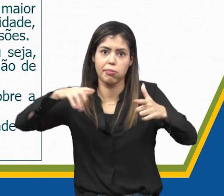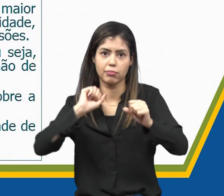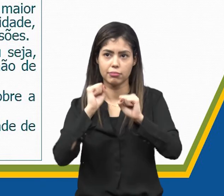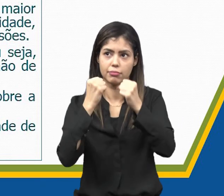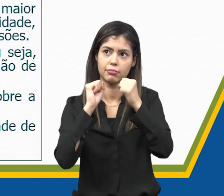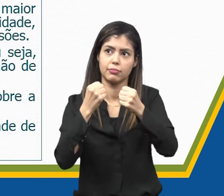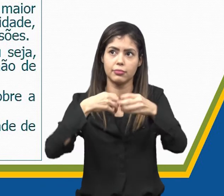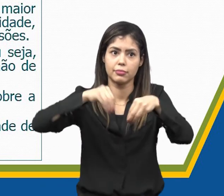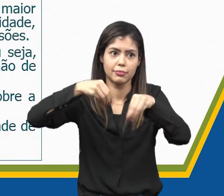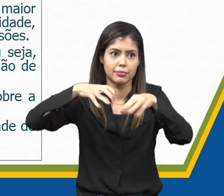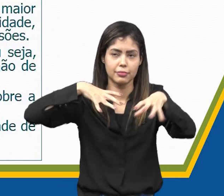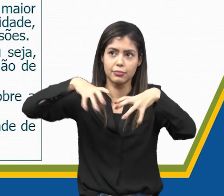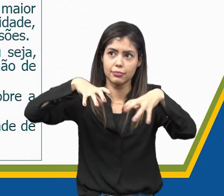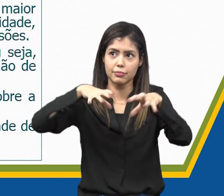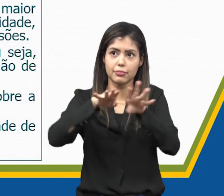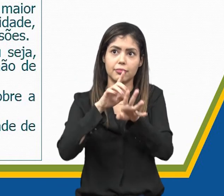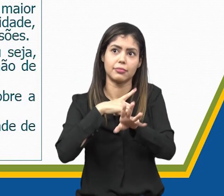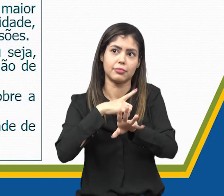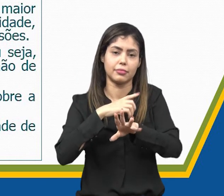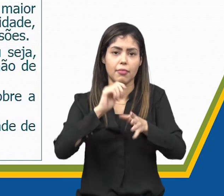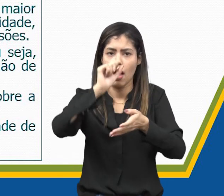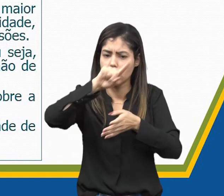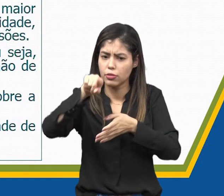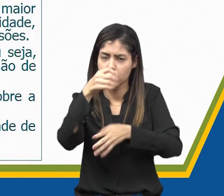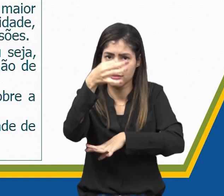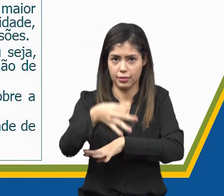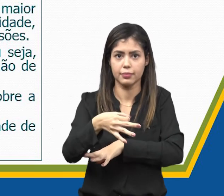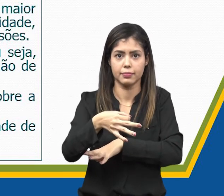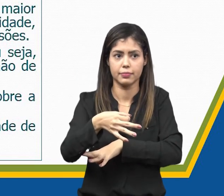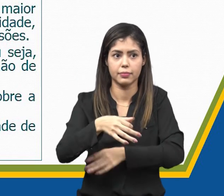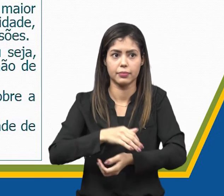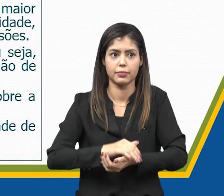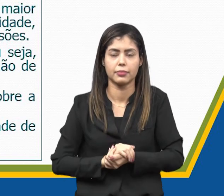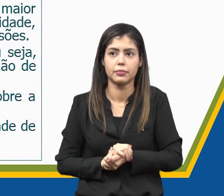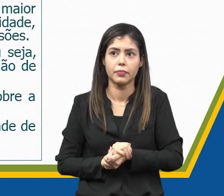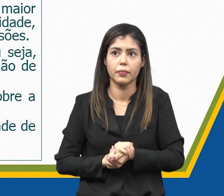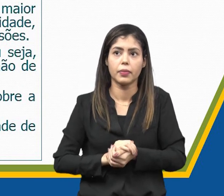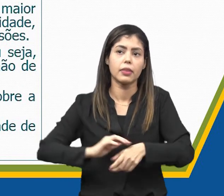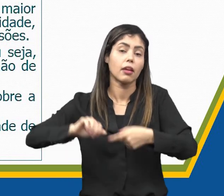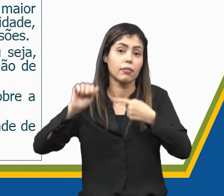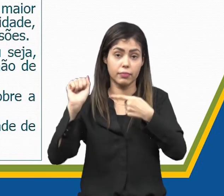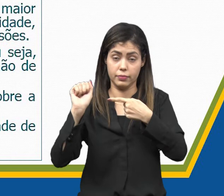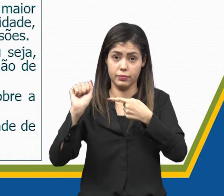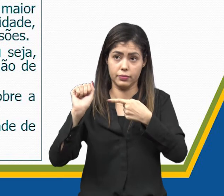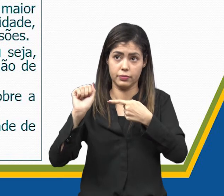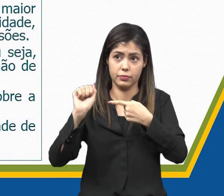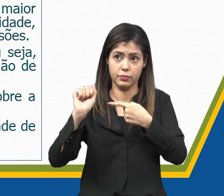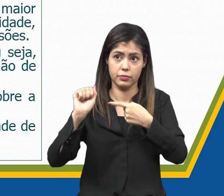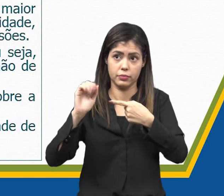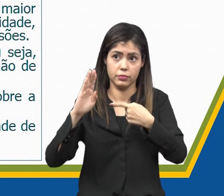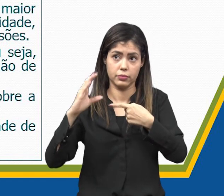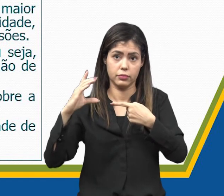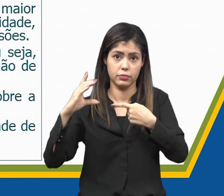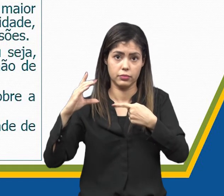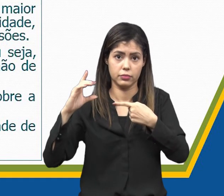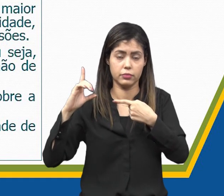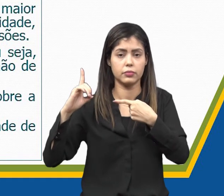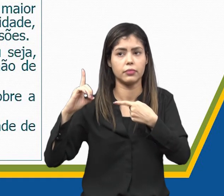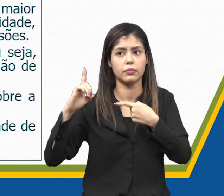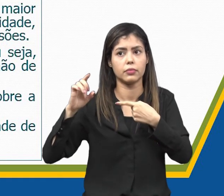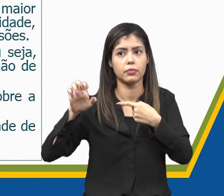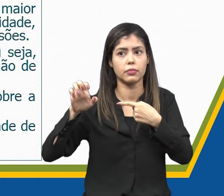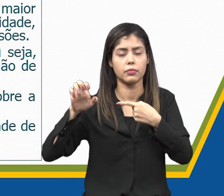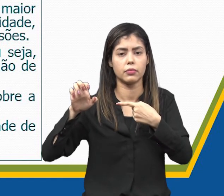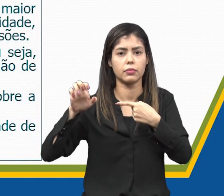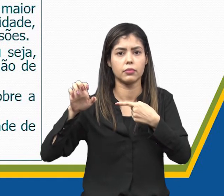alongamento, flexibilidade, mobilidade, assinale a alternativa correta. Aqui nós temos a letra A, B, C,